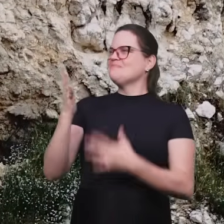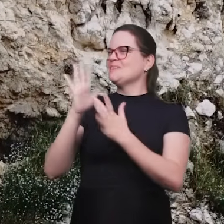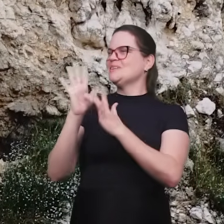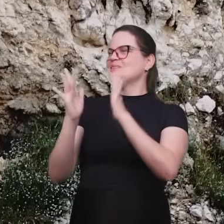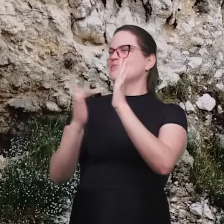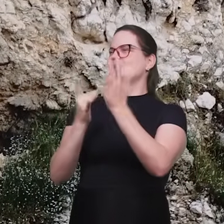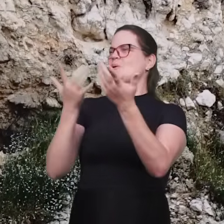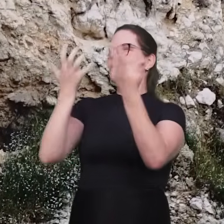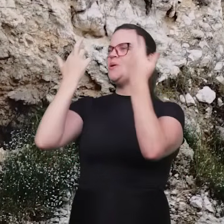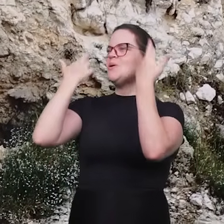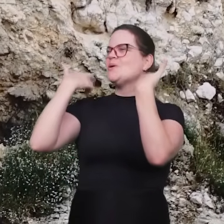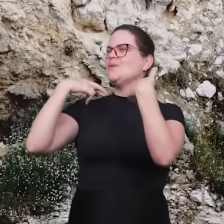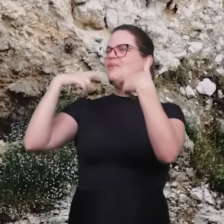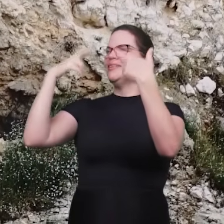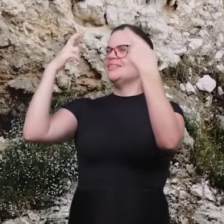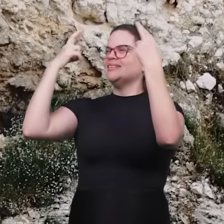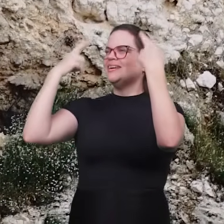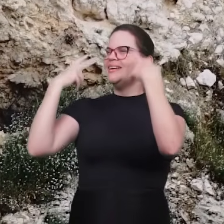Cordeiro